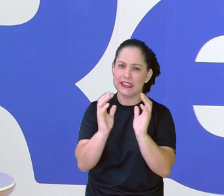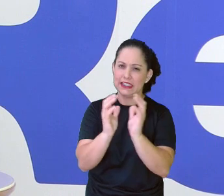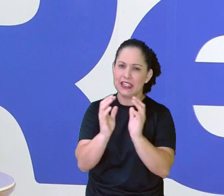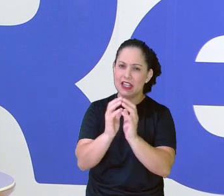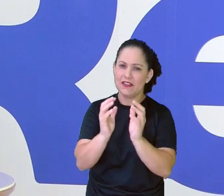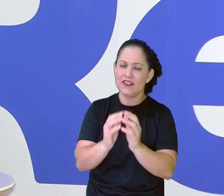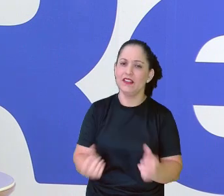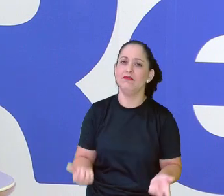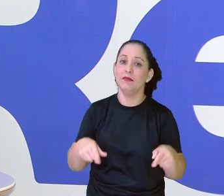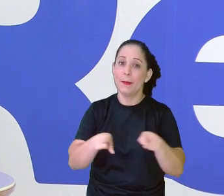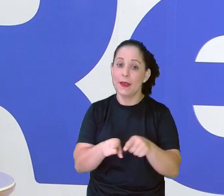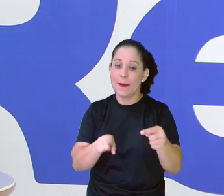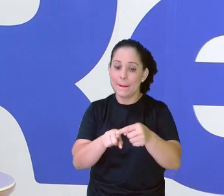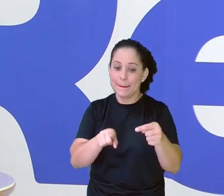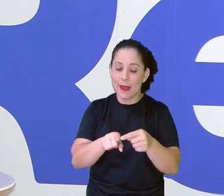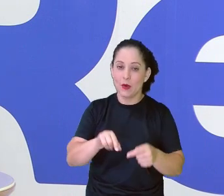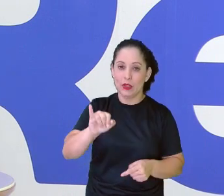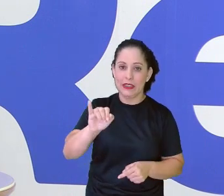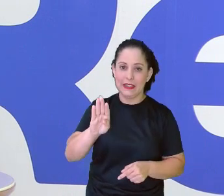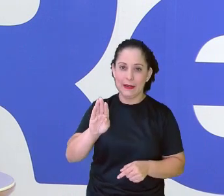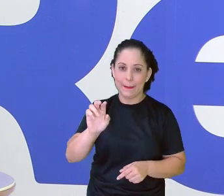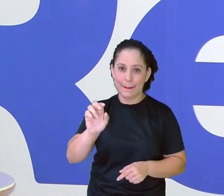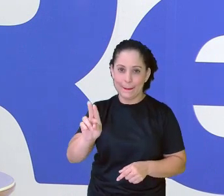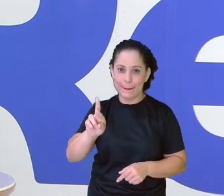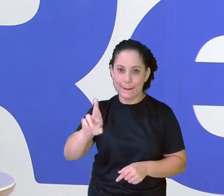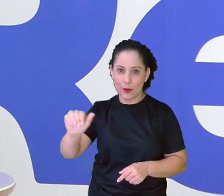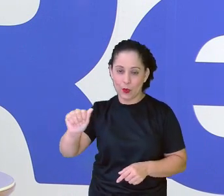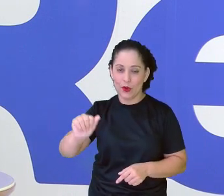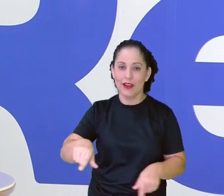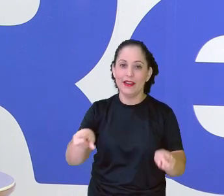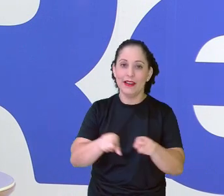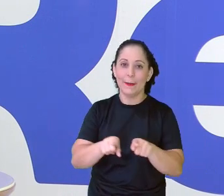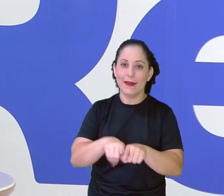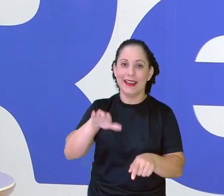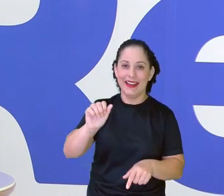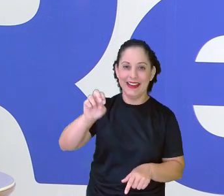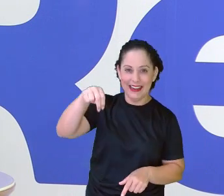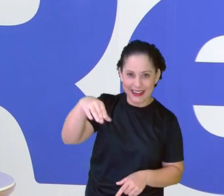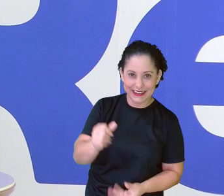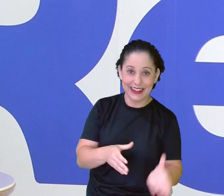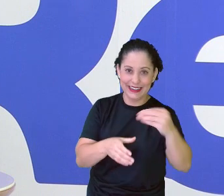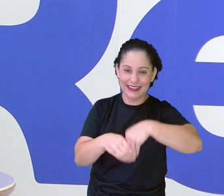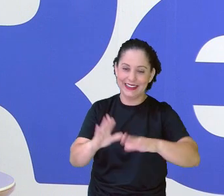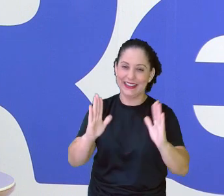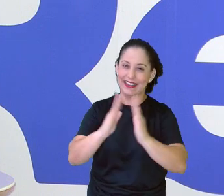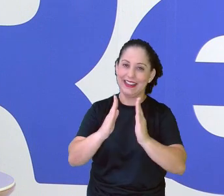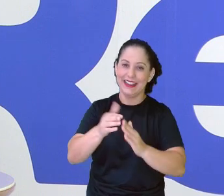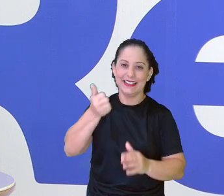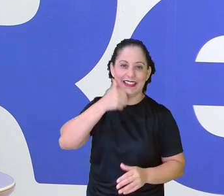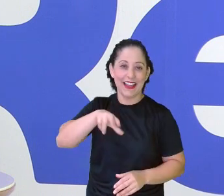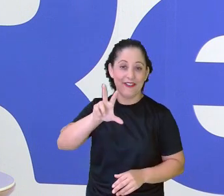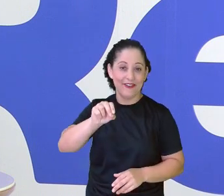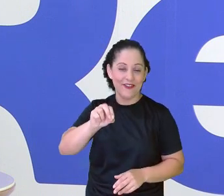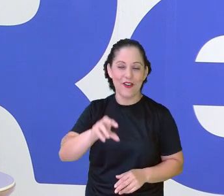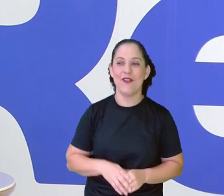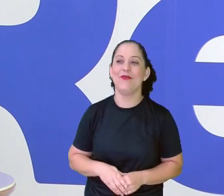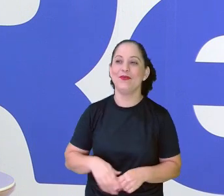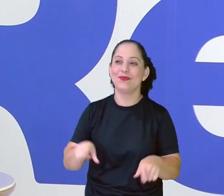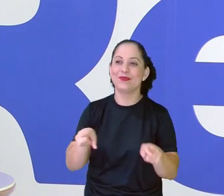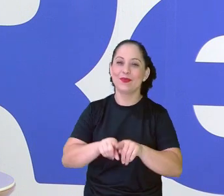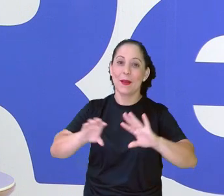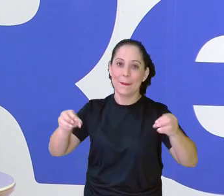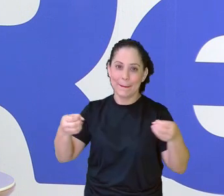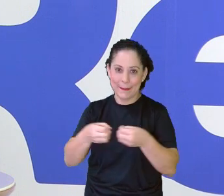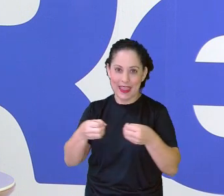Ibura. A Ana falou que estava assistindo na casa da avó dela. A Jennifer disse que é perto